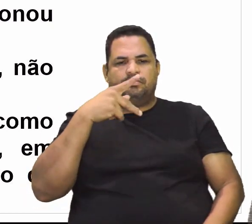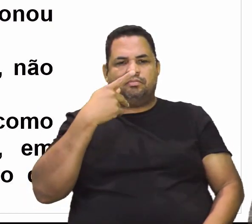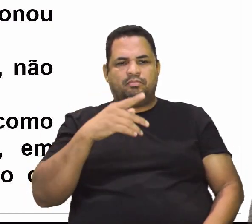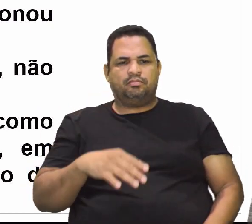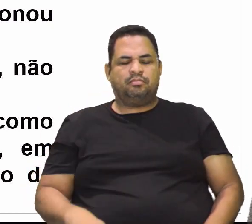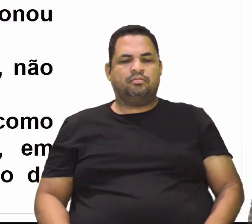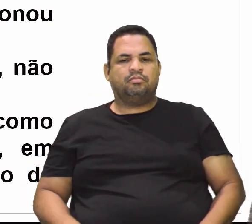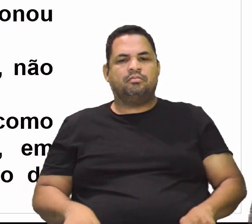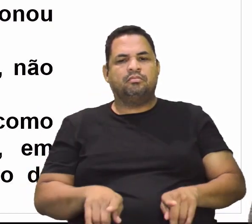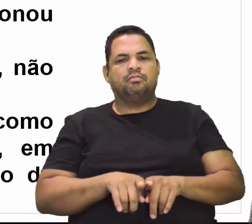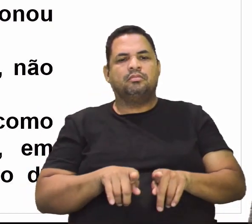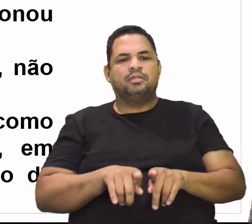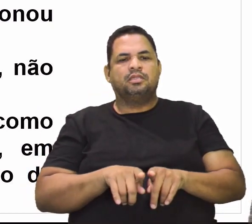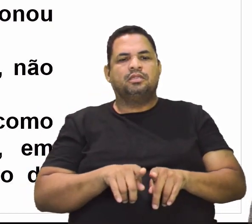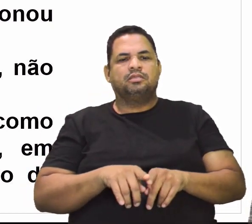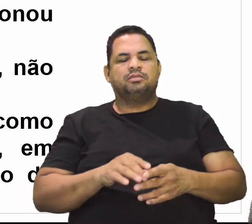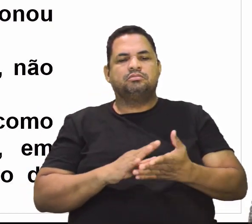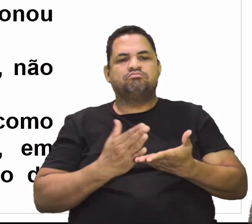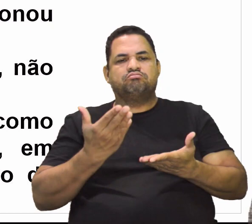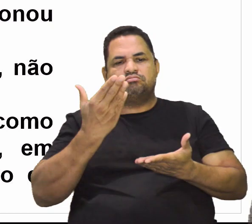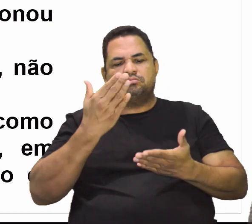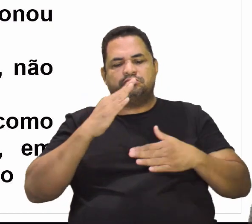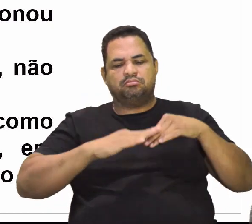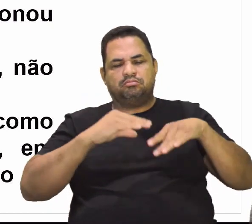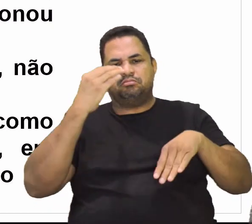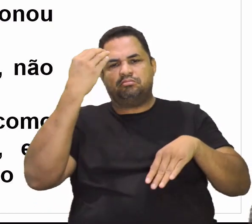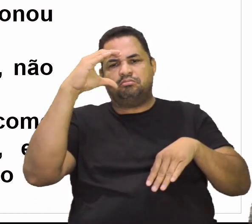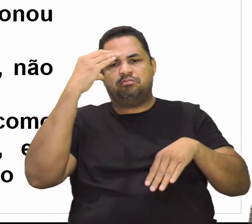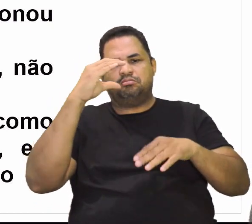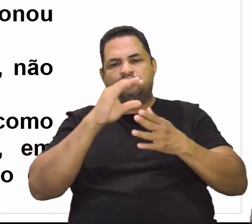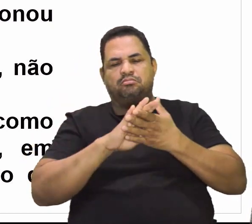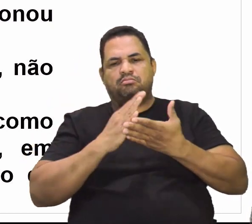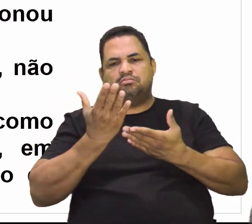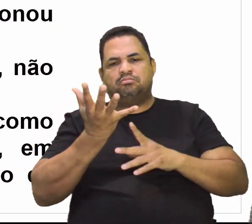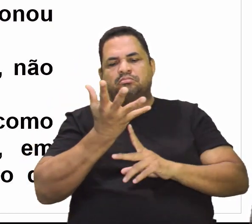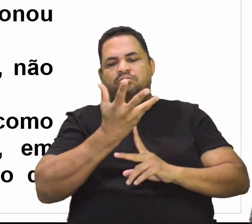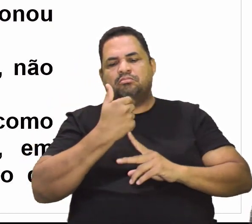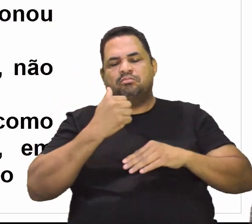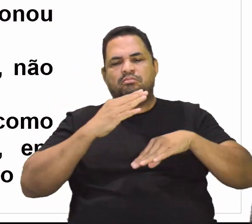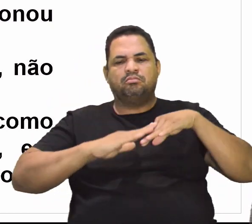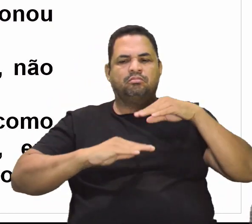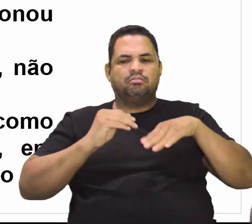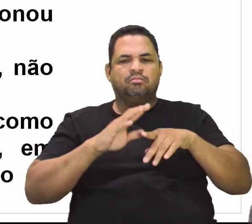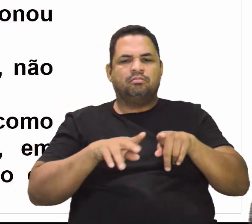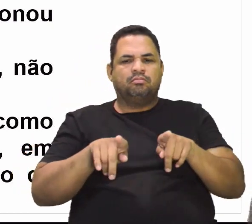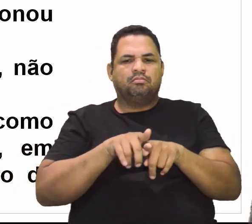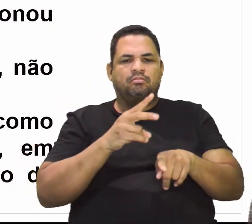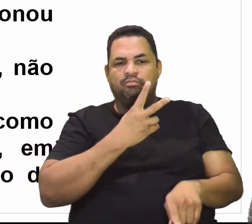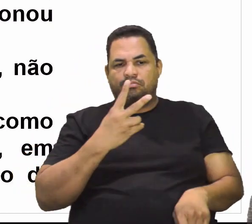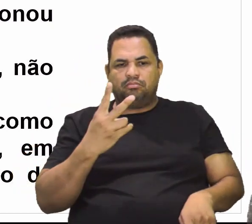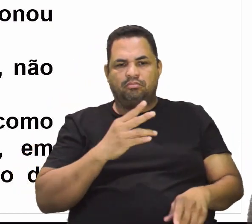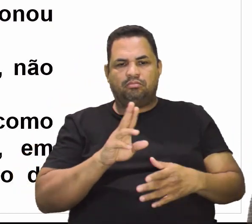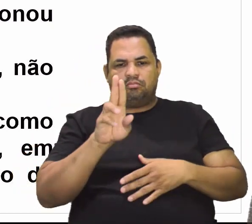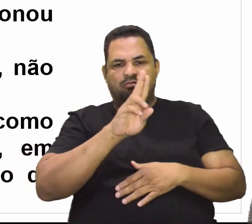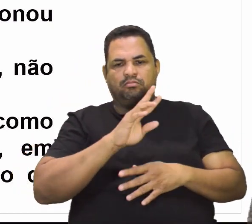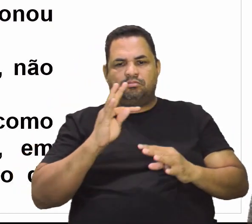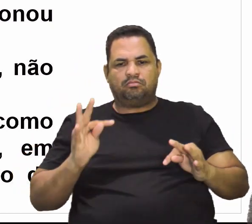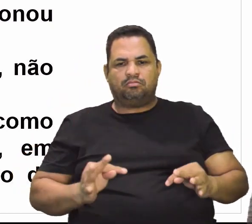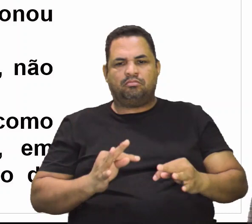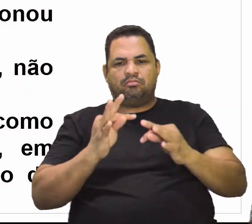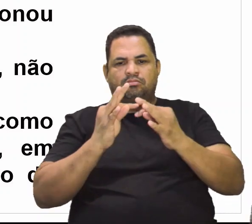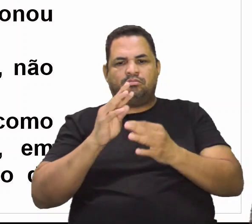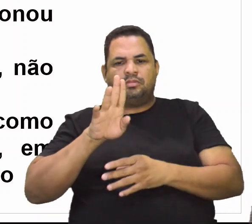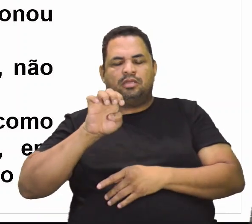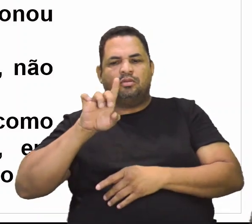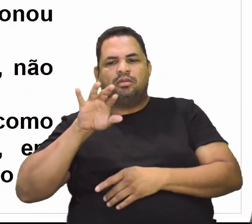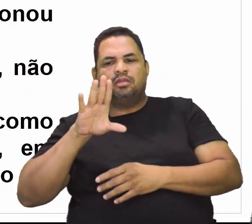e também um artista. Leonardo da Vinci era completo, gente. Letra A. A utilização da técnica de